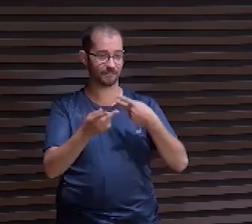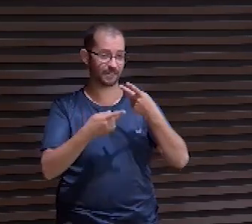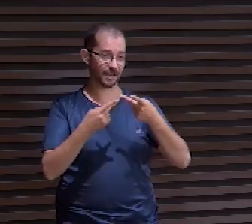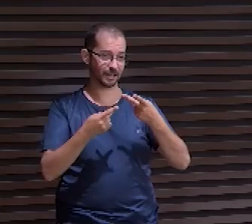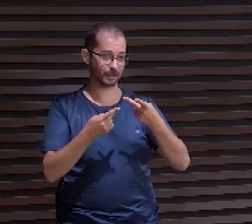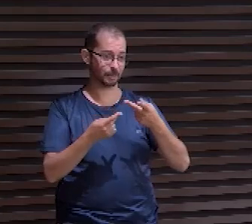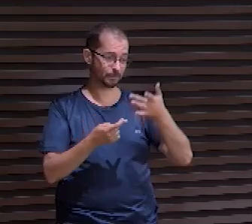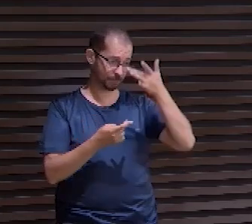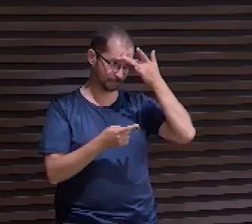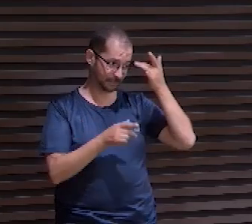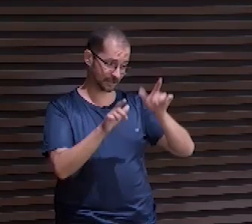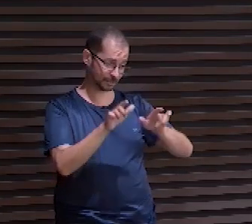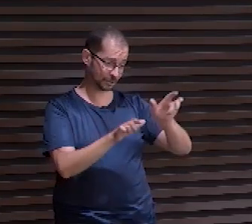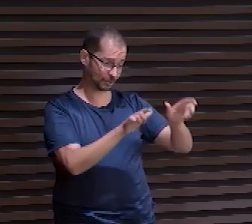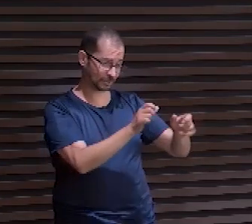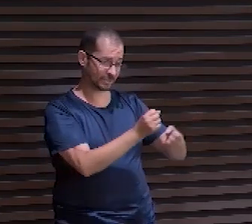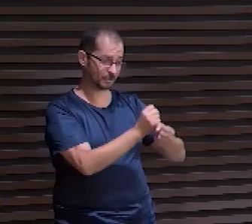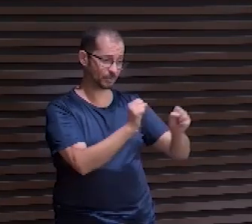possíveis para Deus.